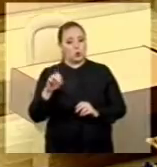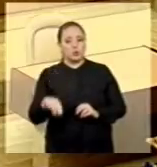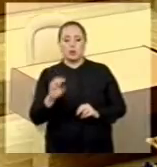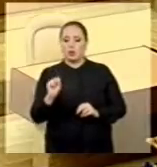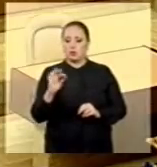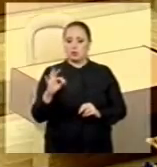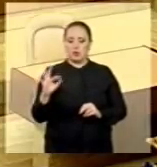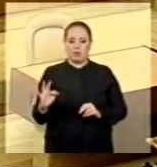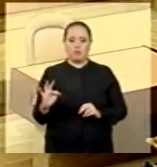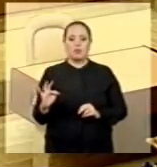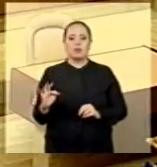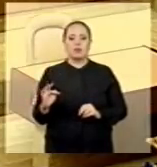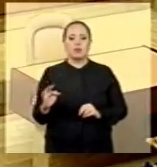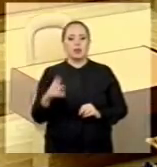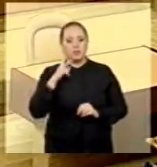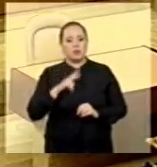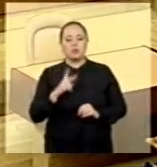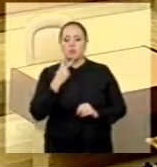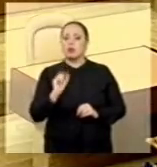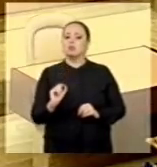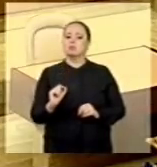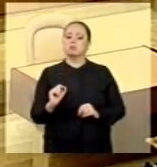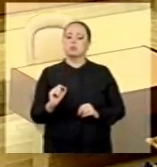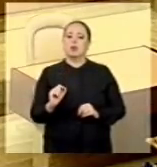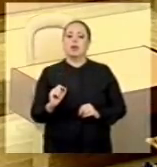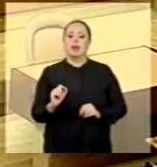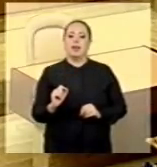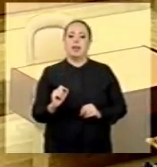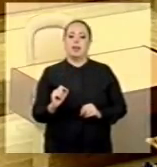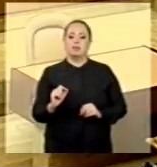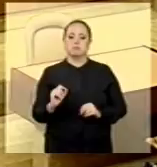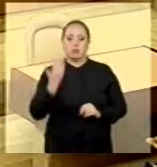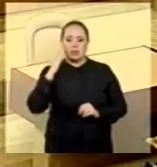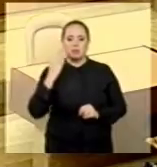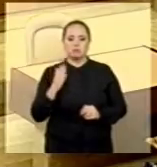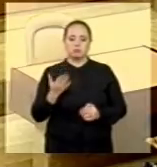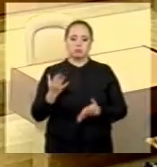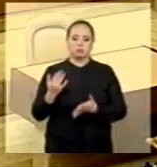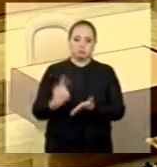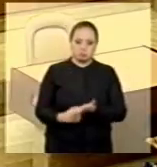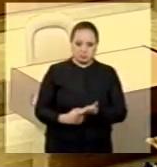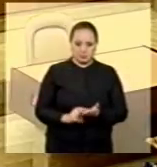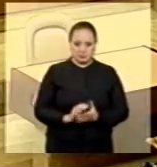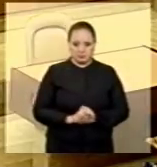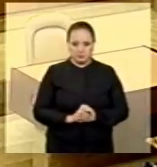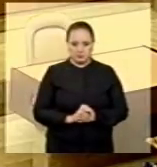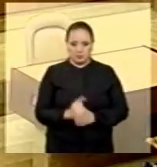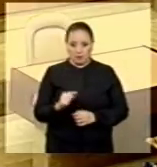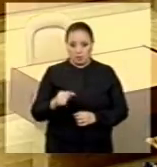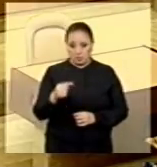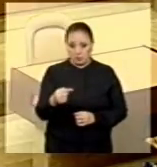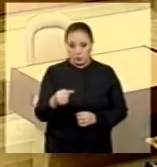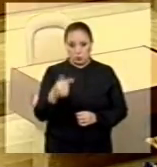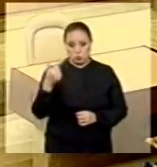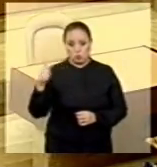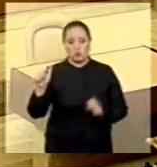de modo inteiramente legítimo, firmou essa exegese. Posteriormente, surgiu uma outra